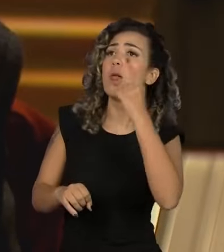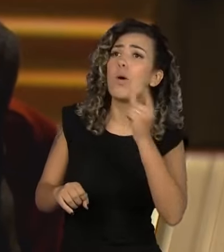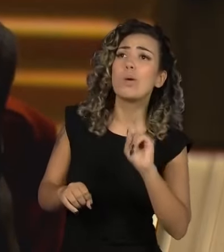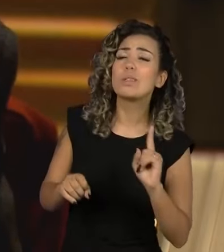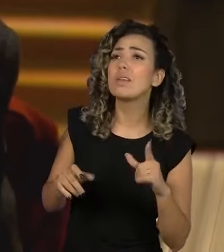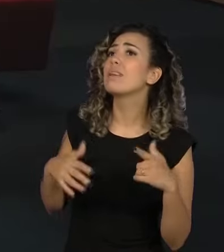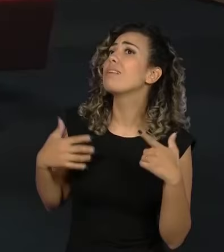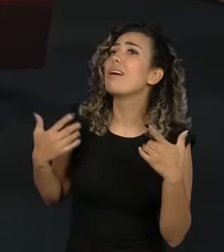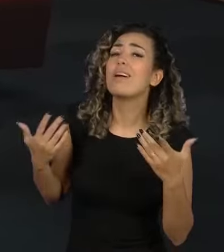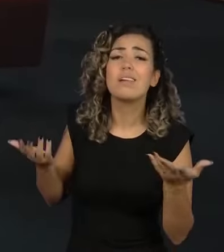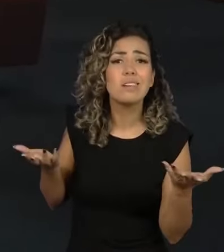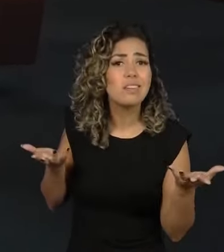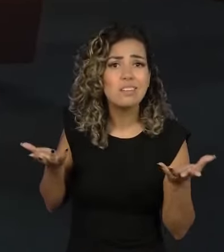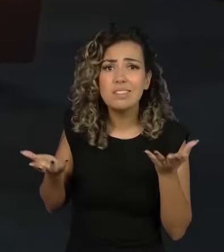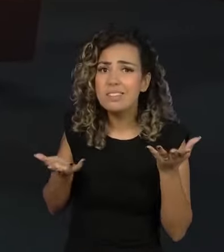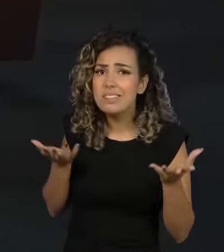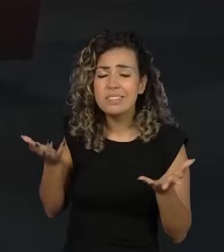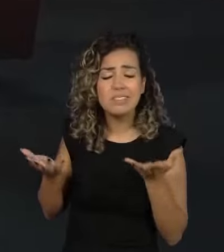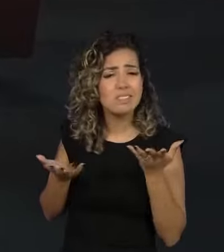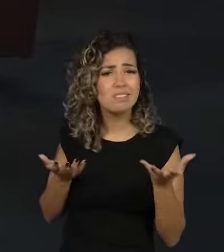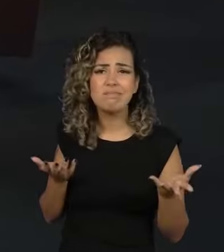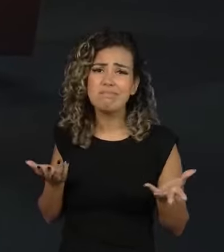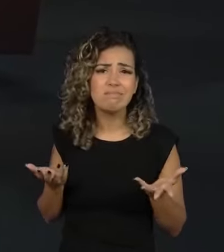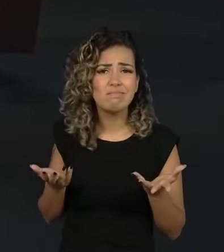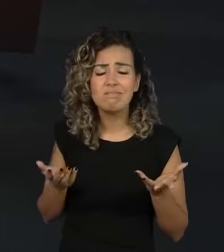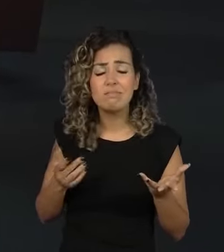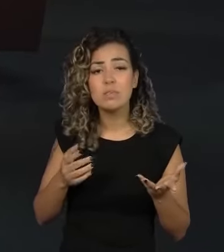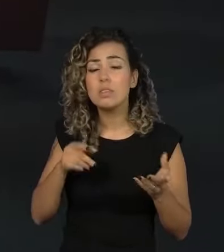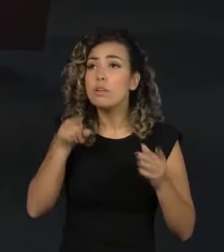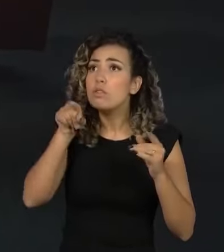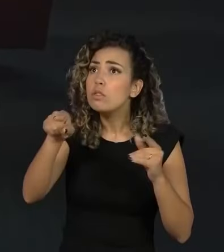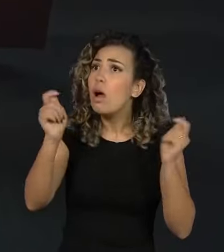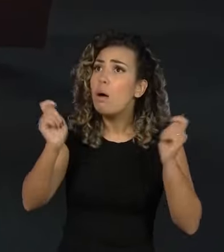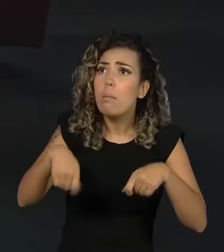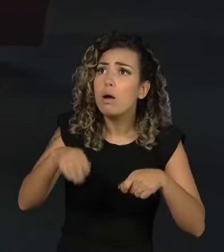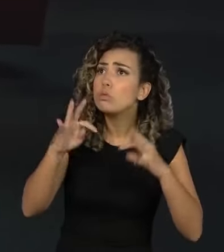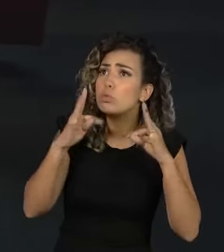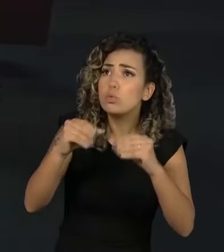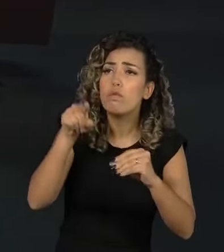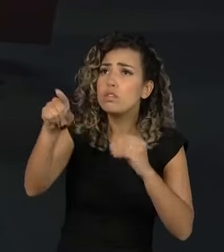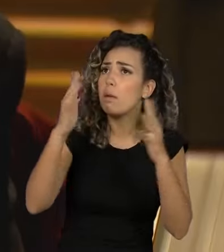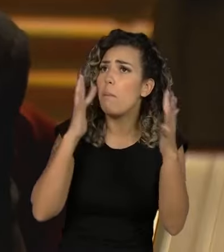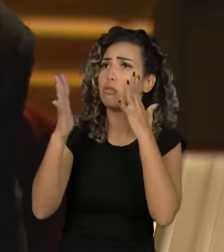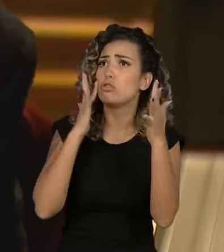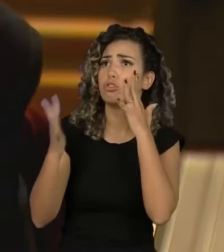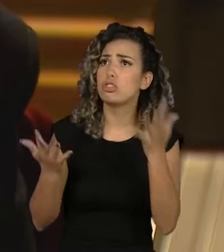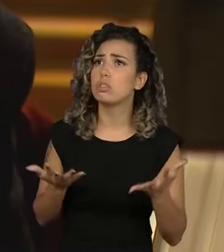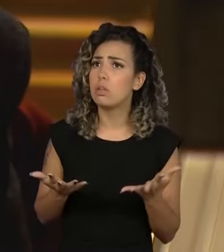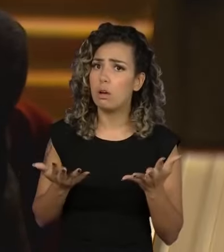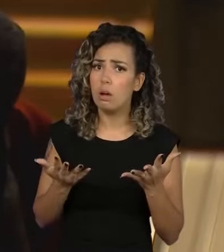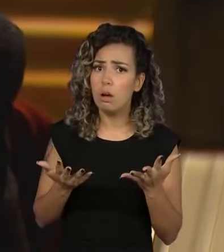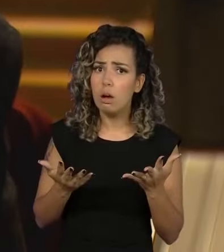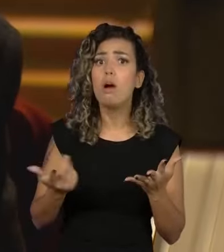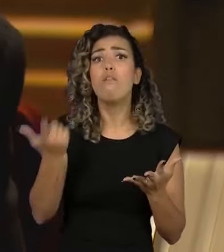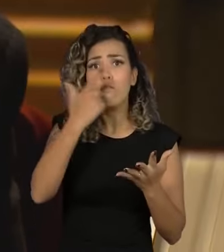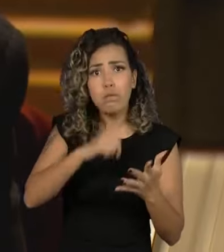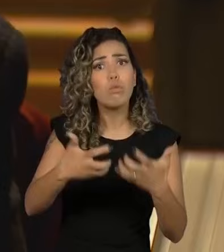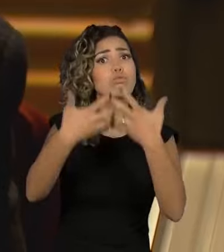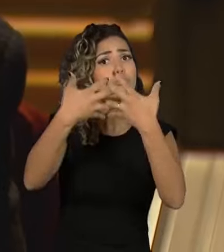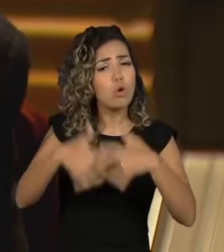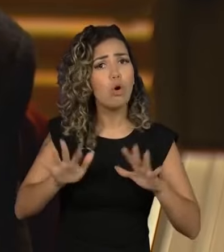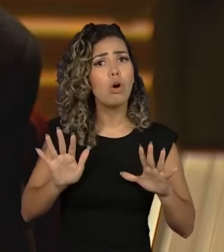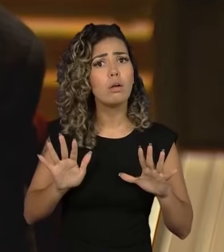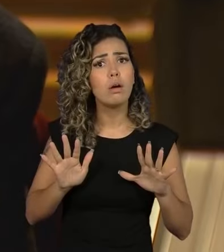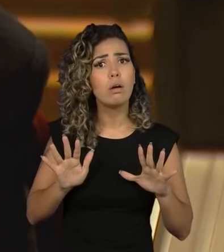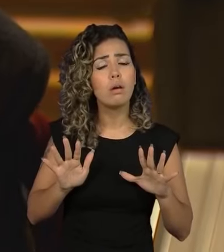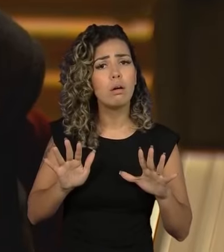lindão acontece de tudo que você imagina bom e funciona e como funciona para qualquer